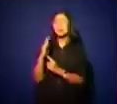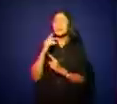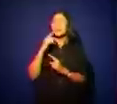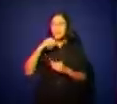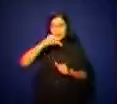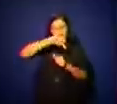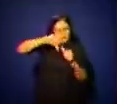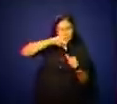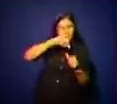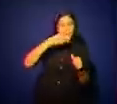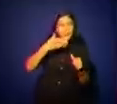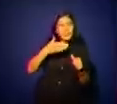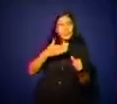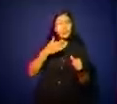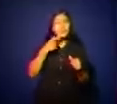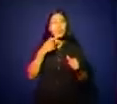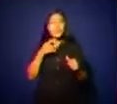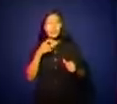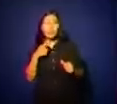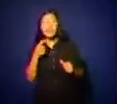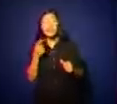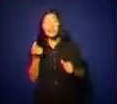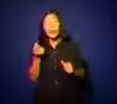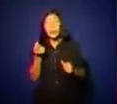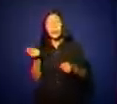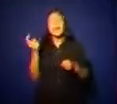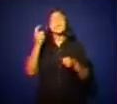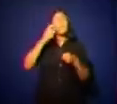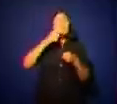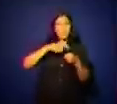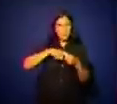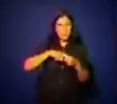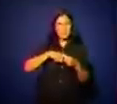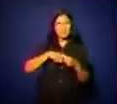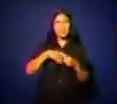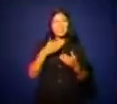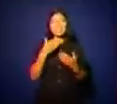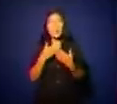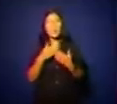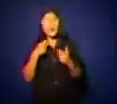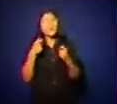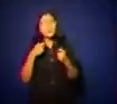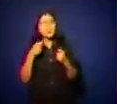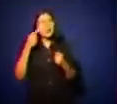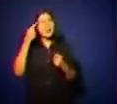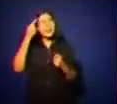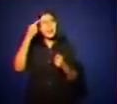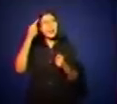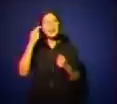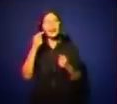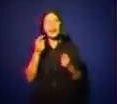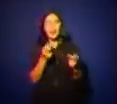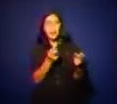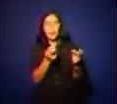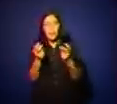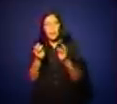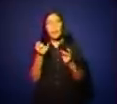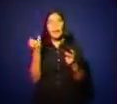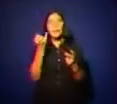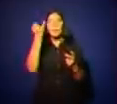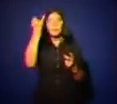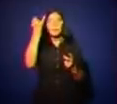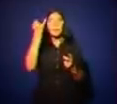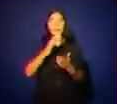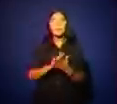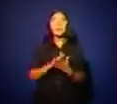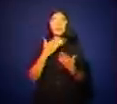reformas que um efeito cumulativo vão trazer capital eu acho que a gente precisa entender que assim é o papel do mercado é muito importante uma